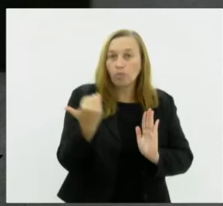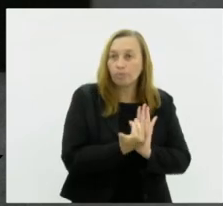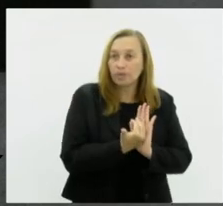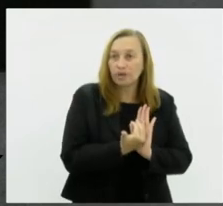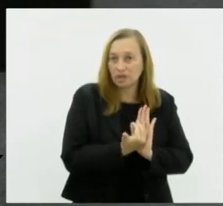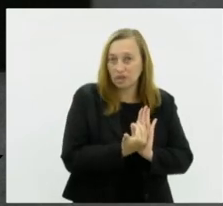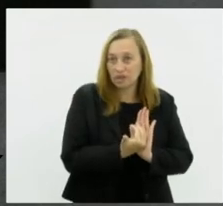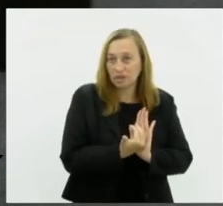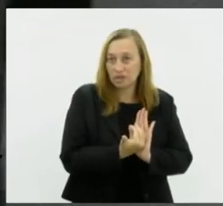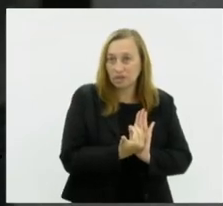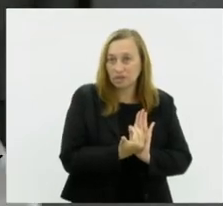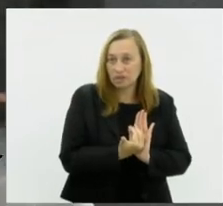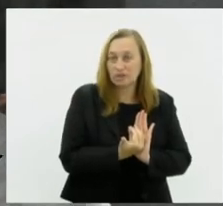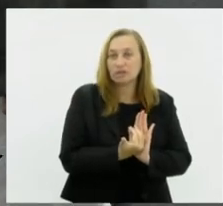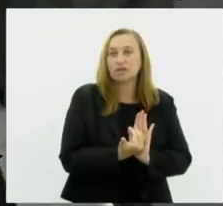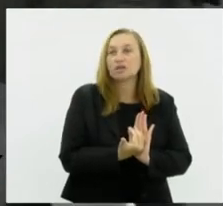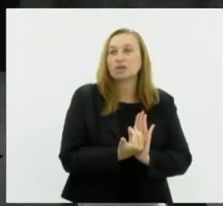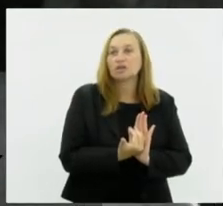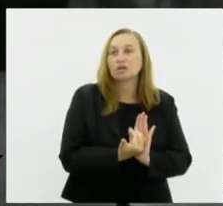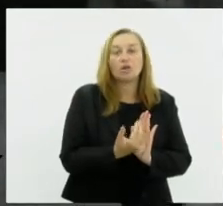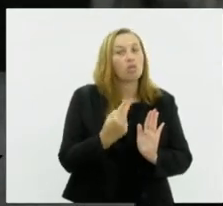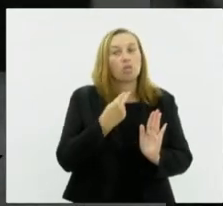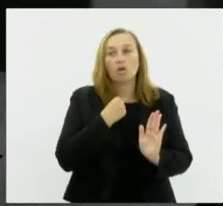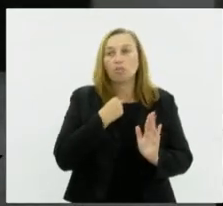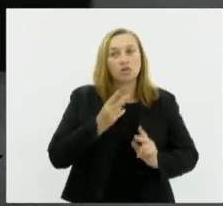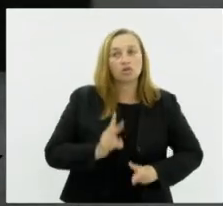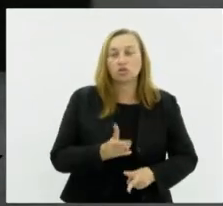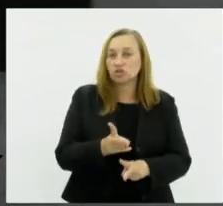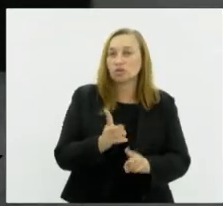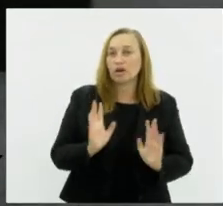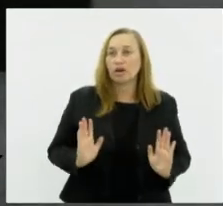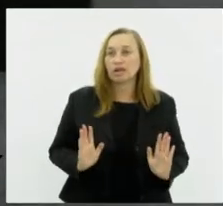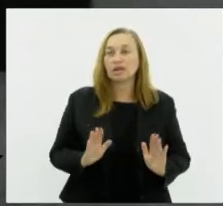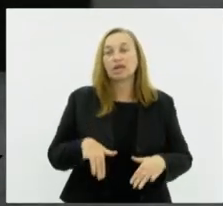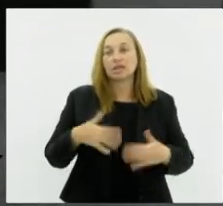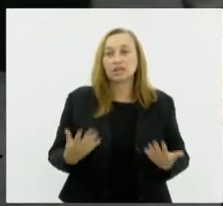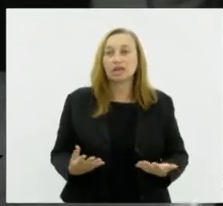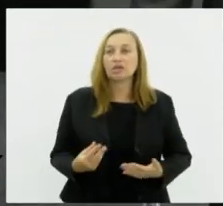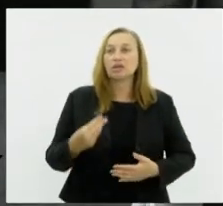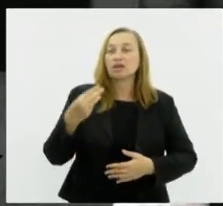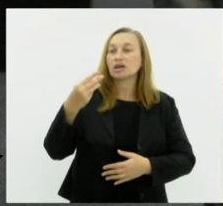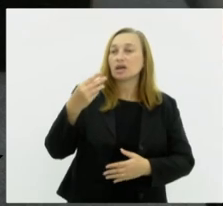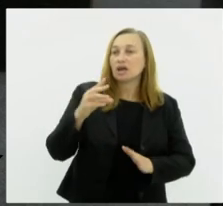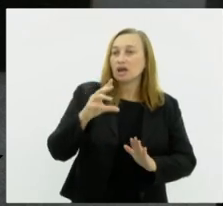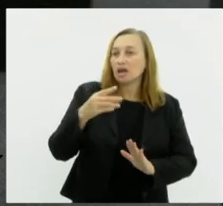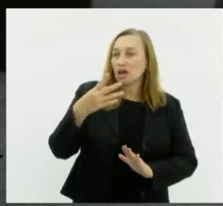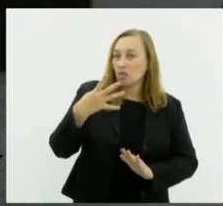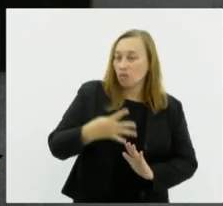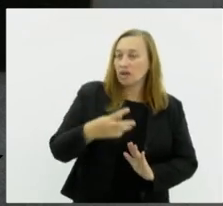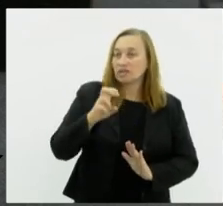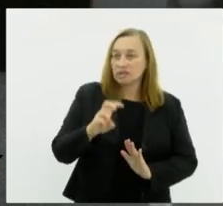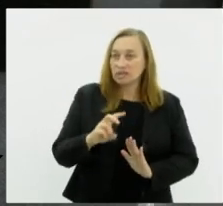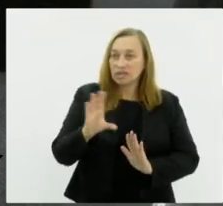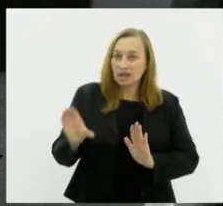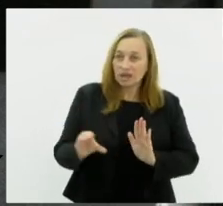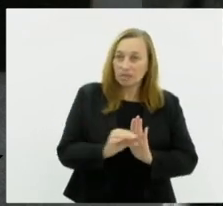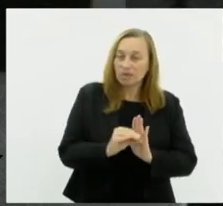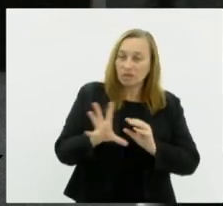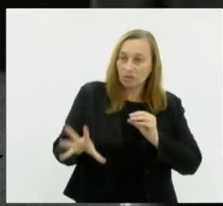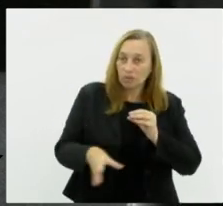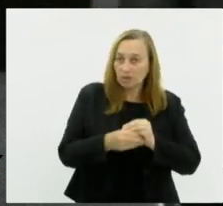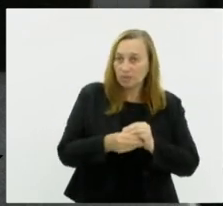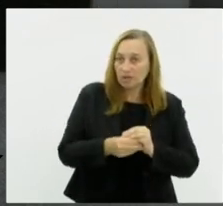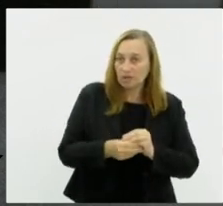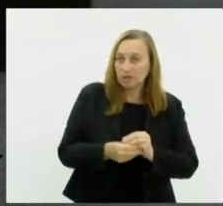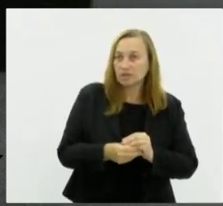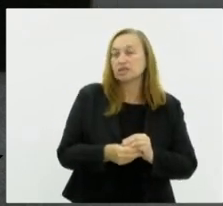no ato da concessão do subsídio não pode continuar com o subsídio. Então, as emendas 4 e 5 não são contraditórias, elas são complementares, porque